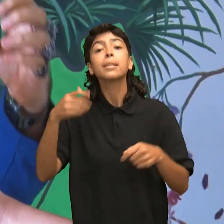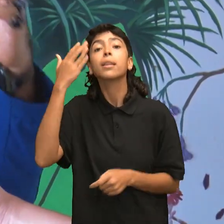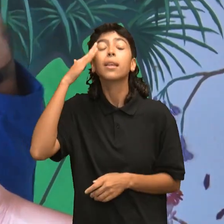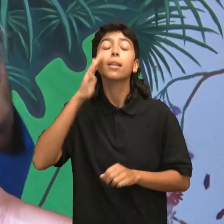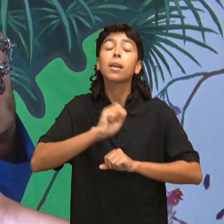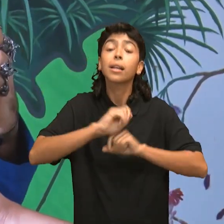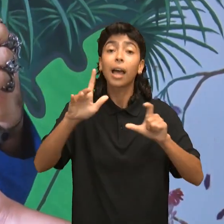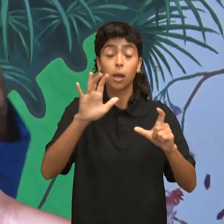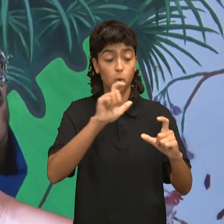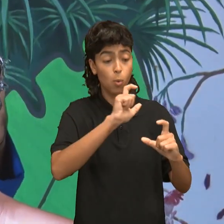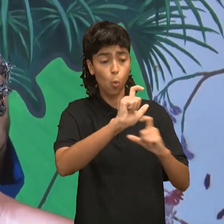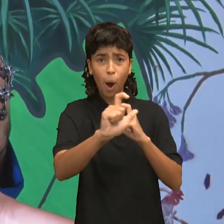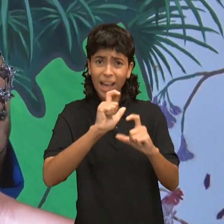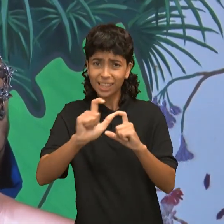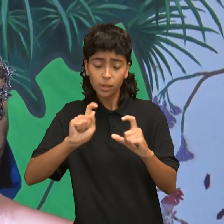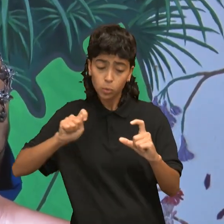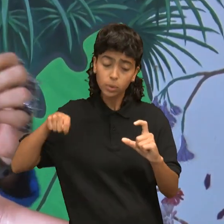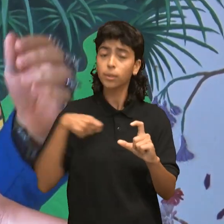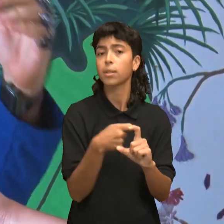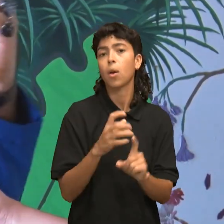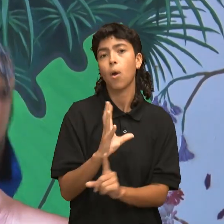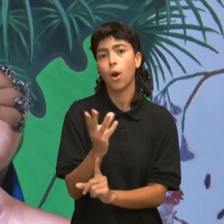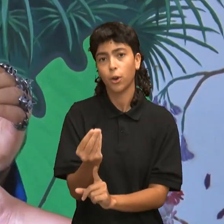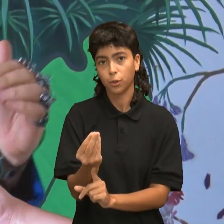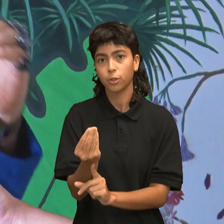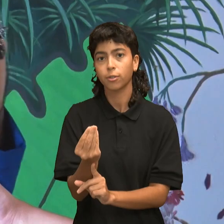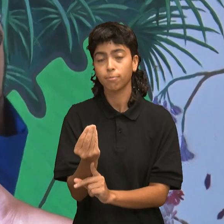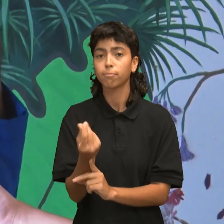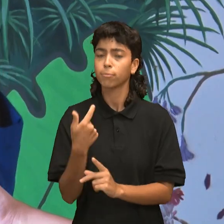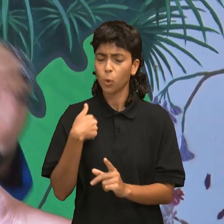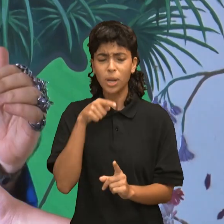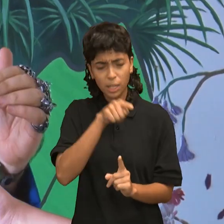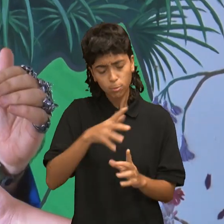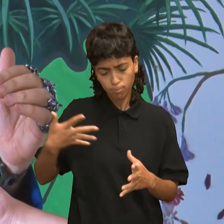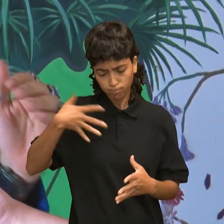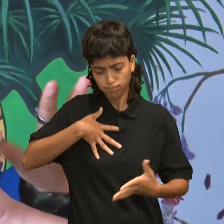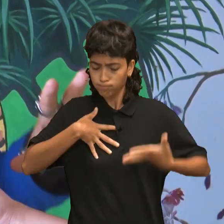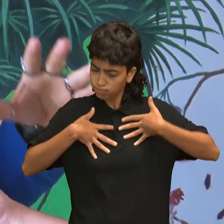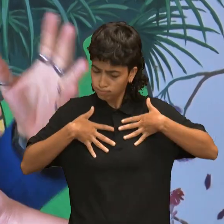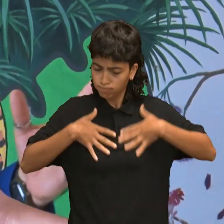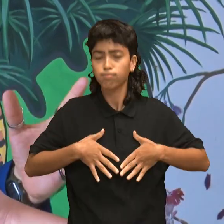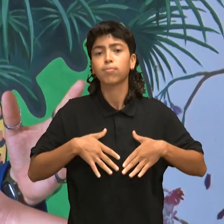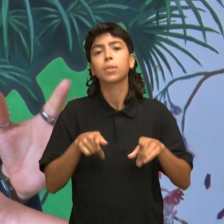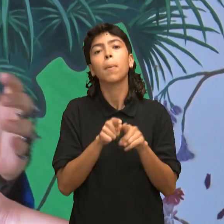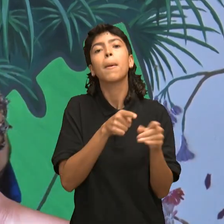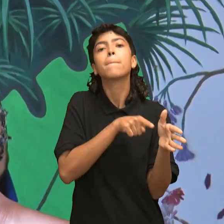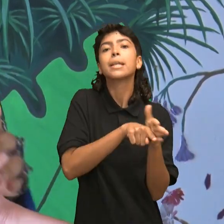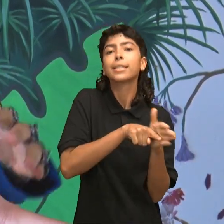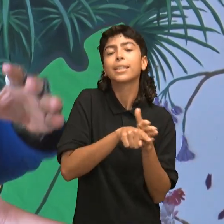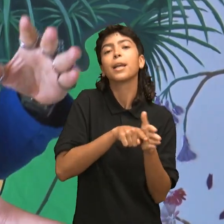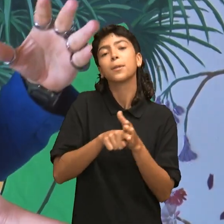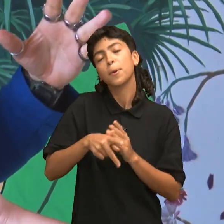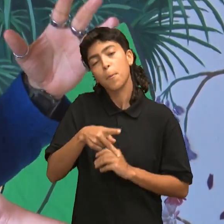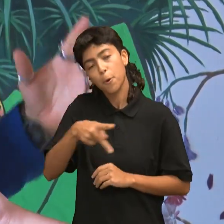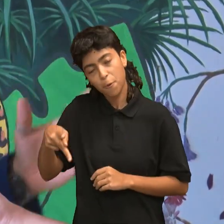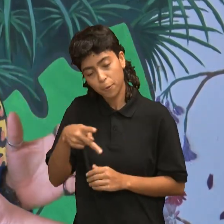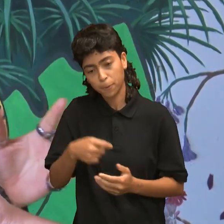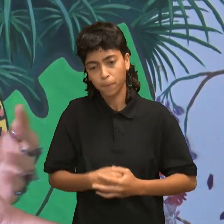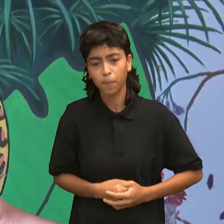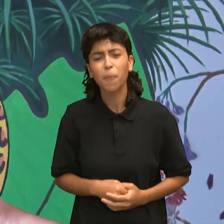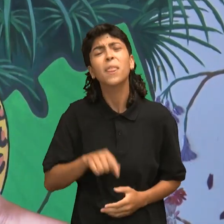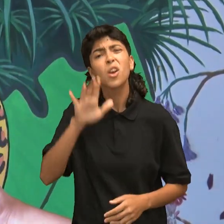parte da minha construção como ser e como pesquisador e professor. Sobre a premiação, eu já recebi